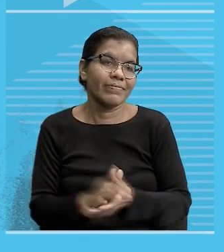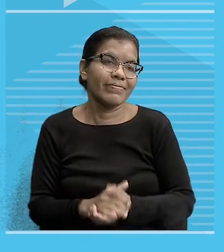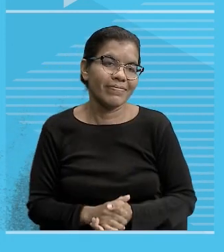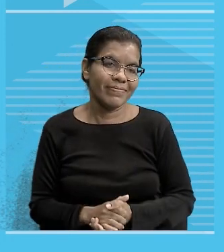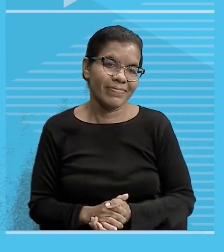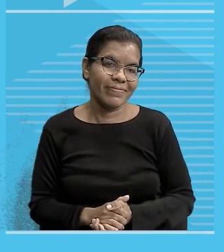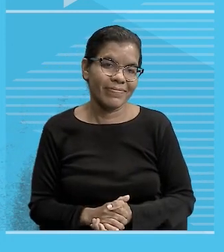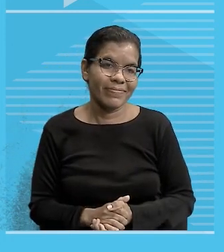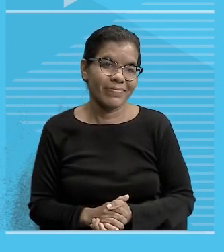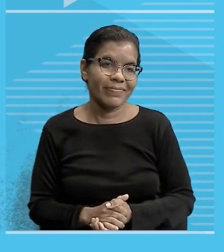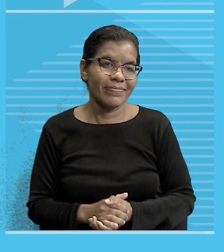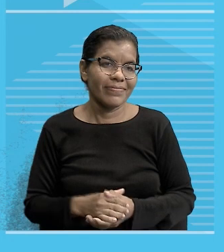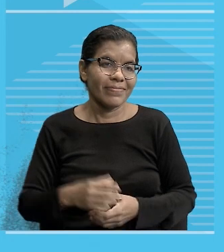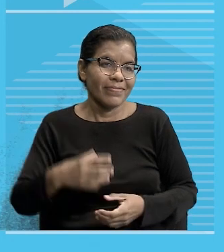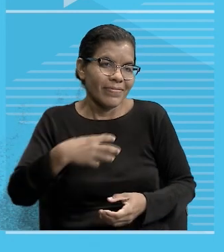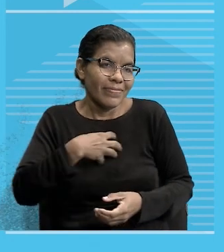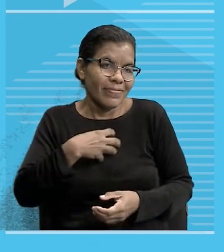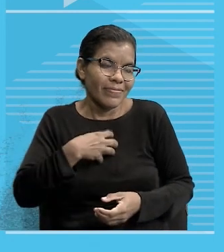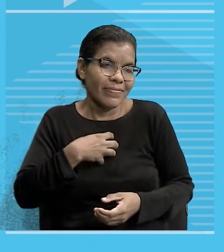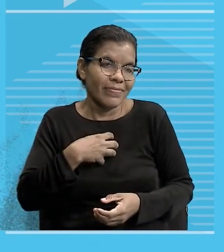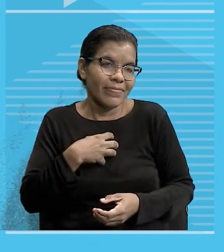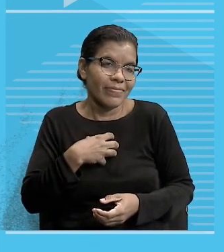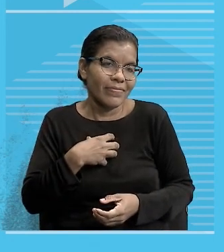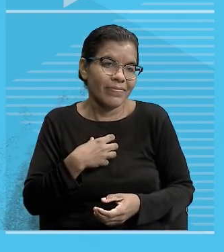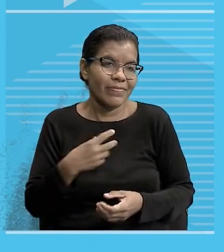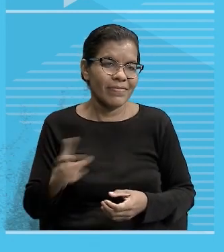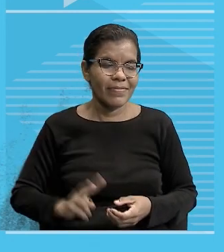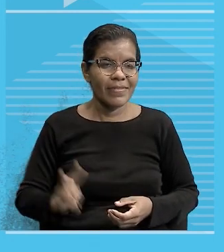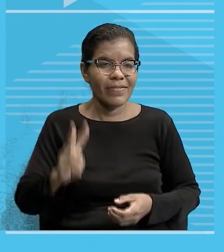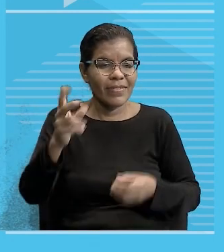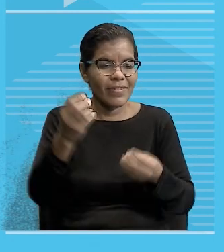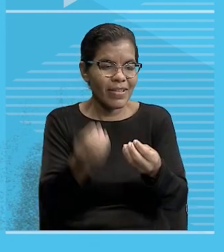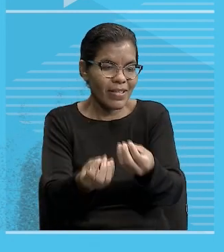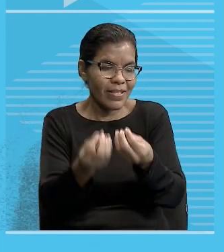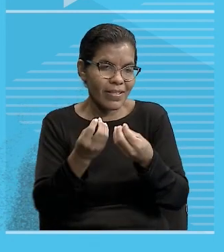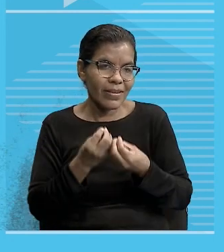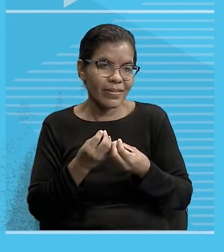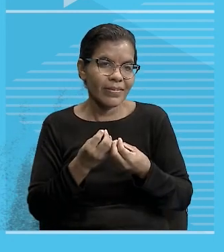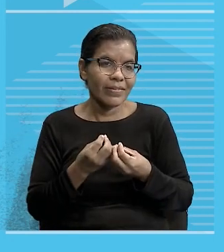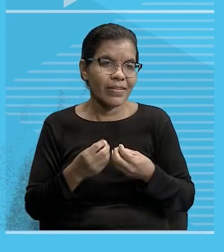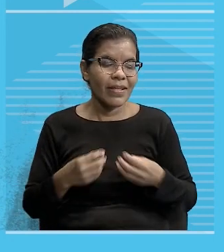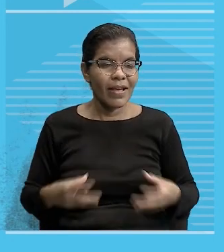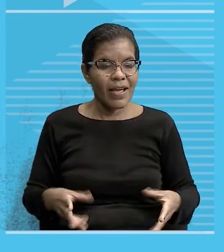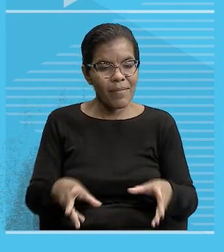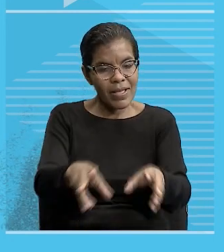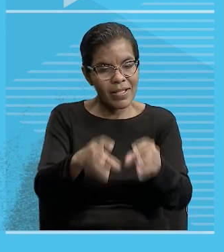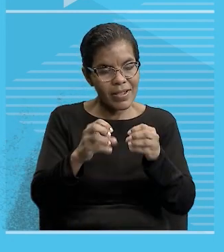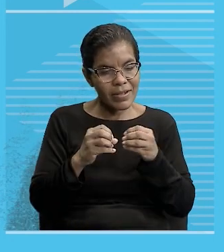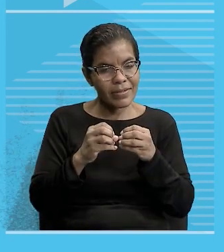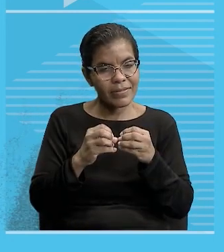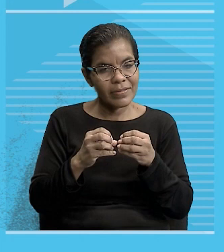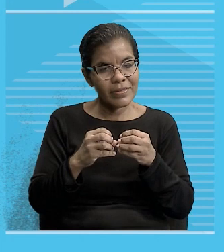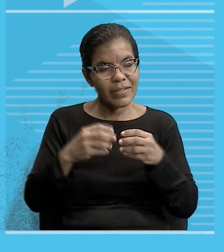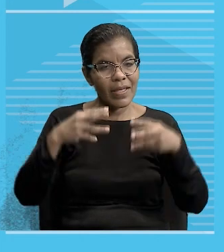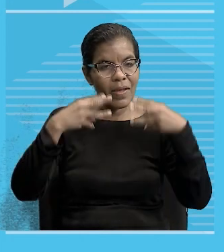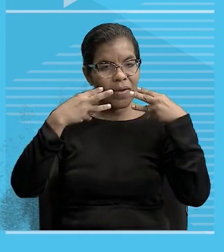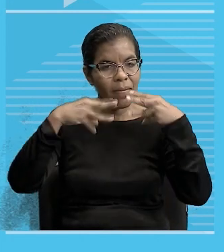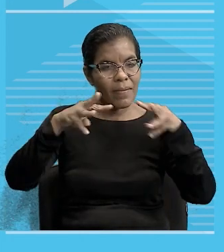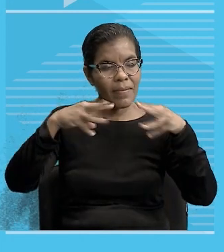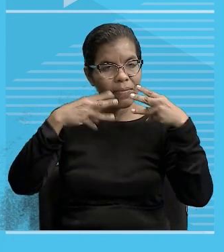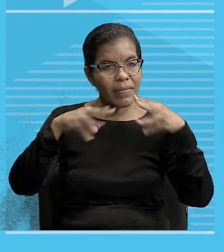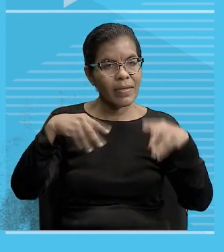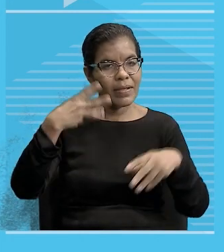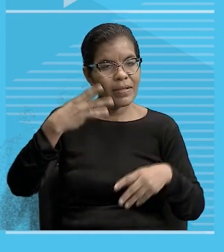caro aluno a gente fica emocionado é o valor que ela Traz ele acaba traindo a gente então marketing